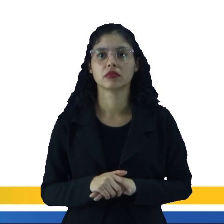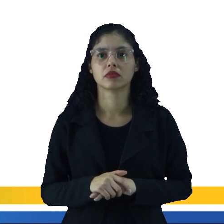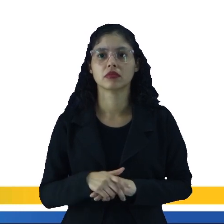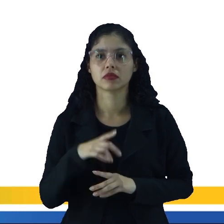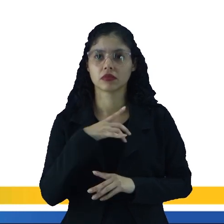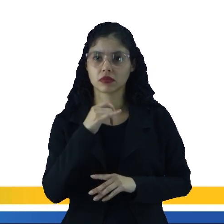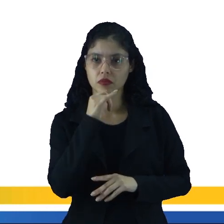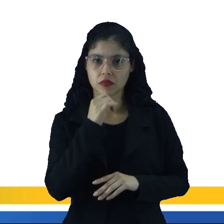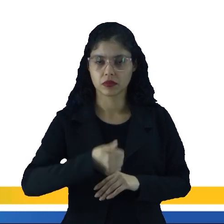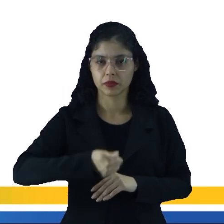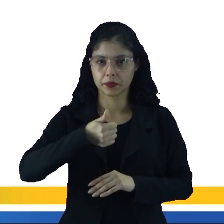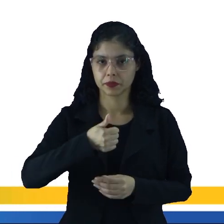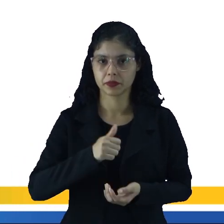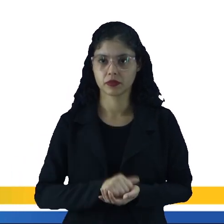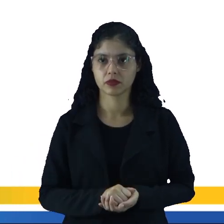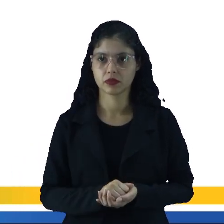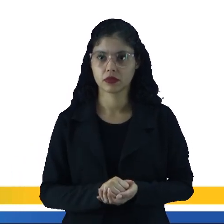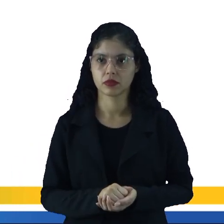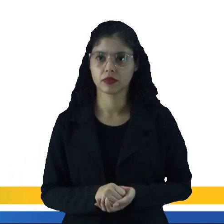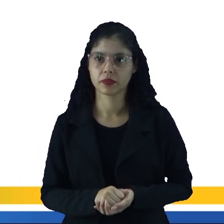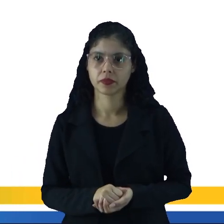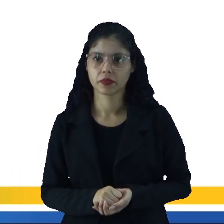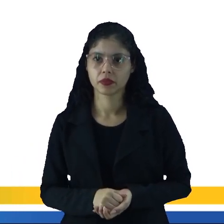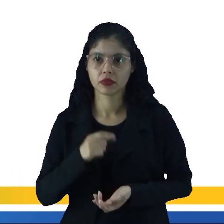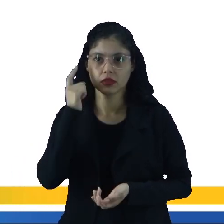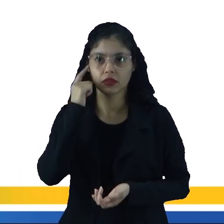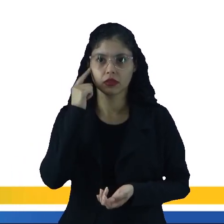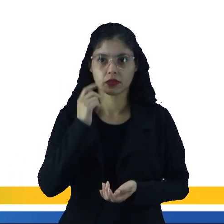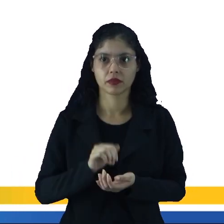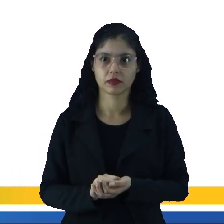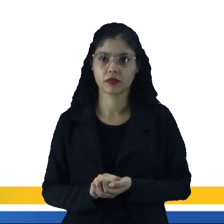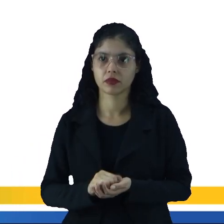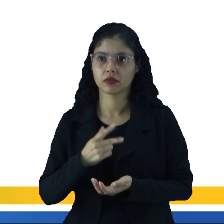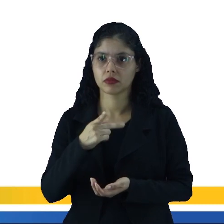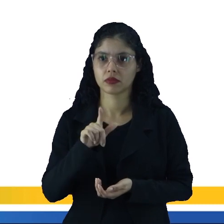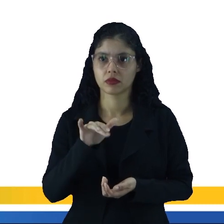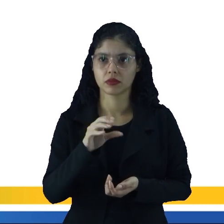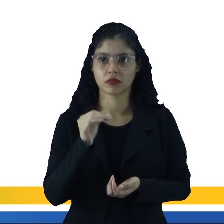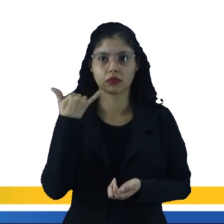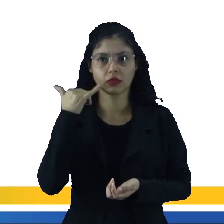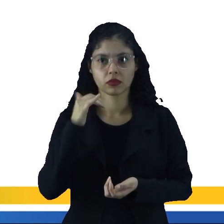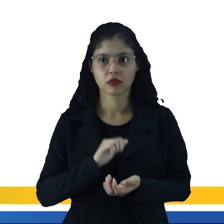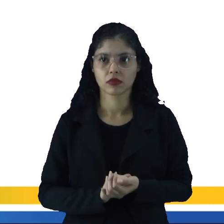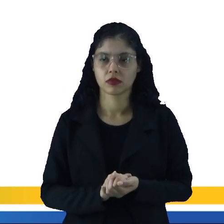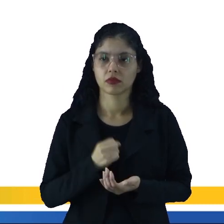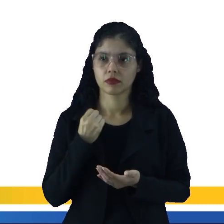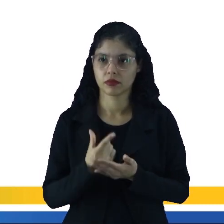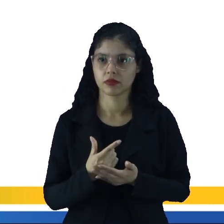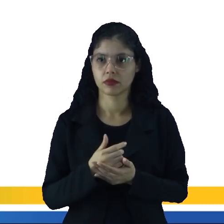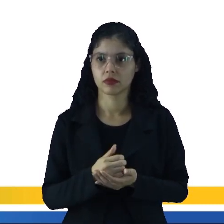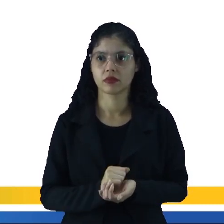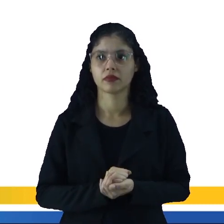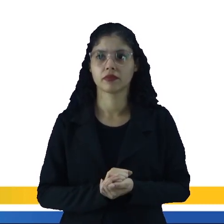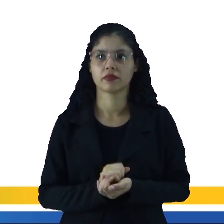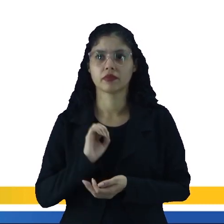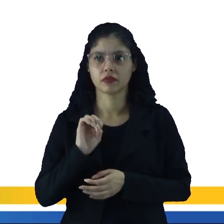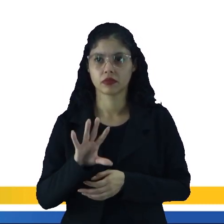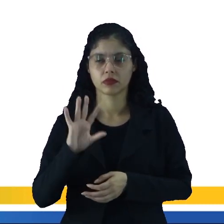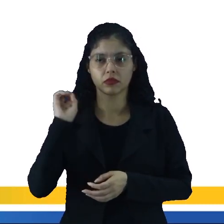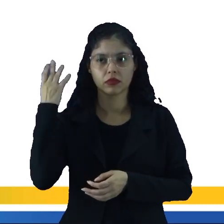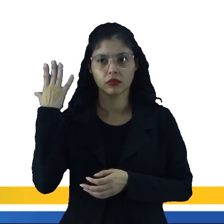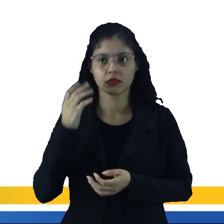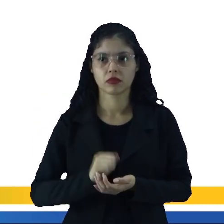Temos aí o exemplo 1. Imagine que um plano de celular pós-pago funciona da seguinte